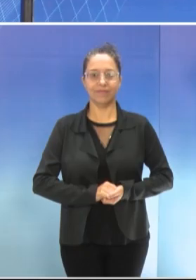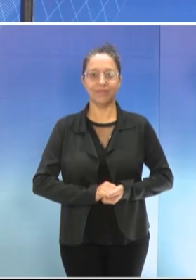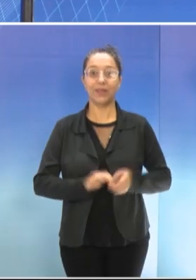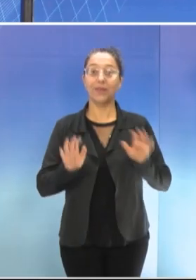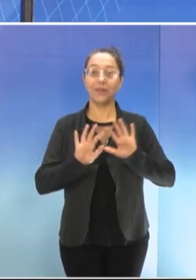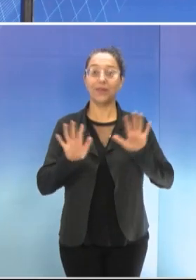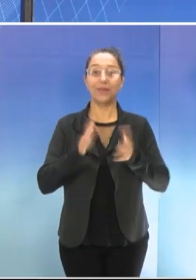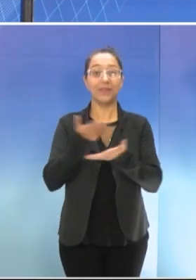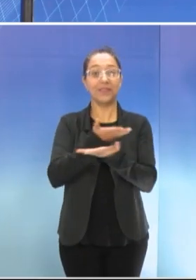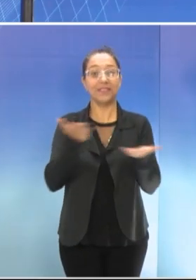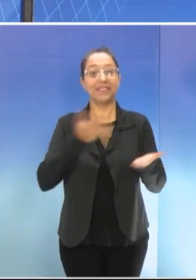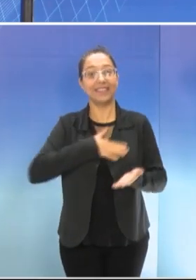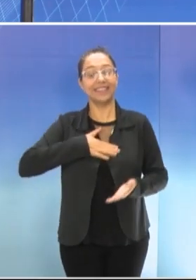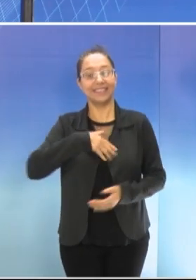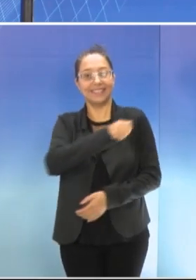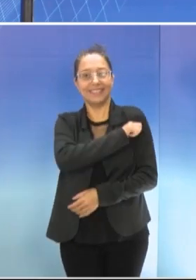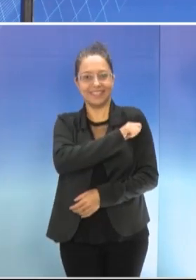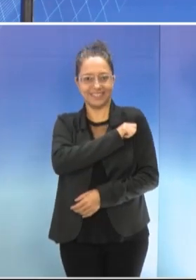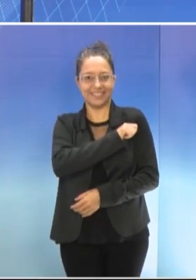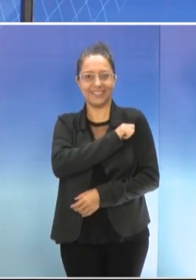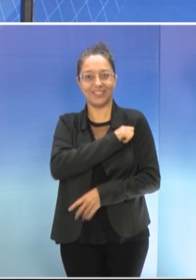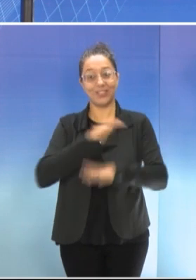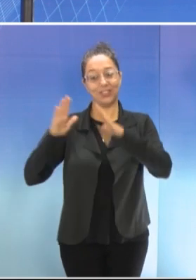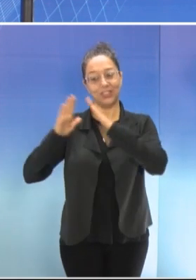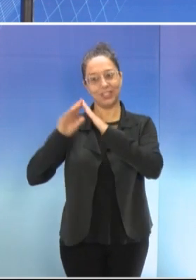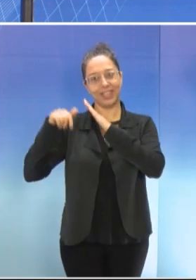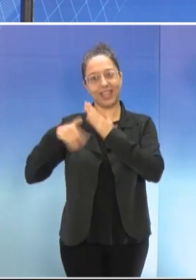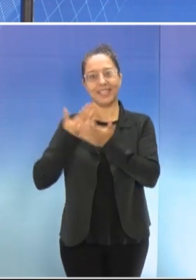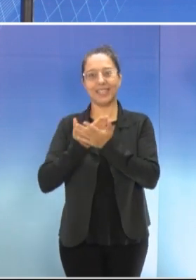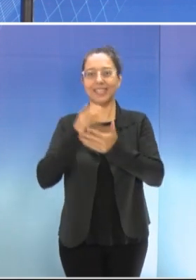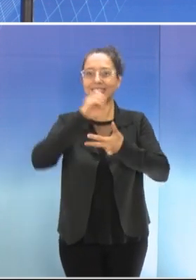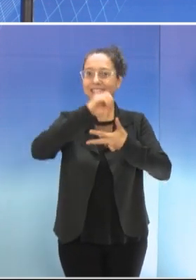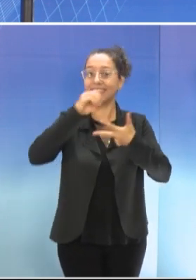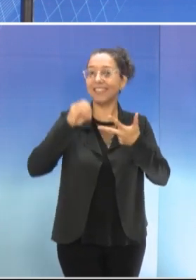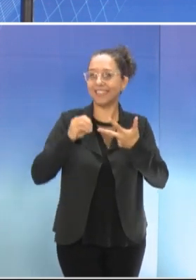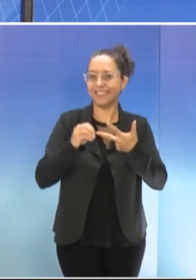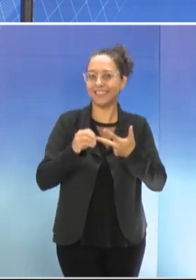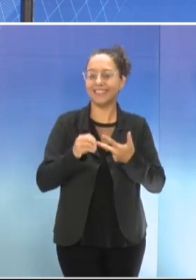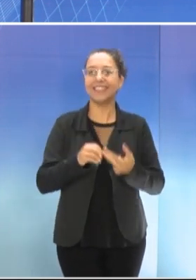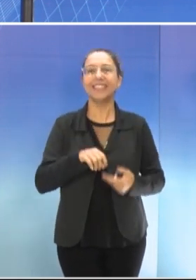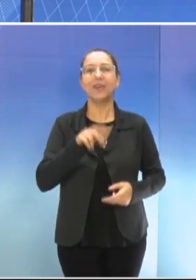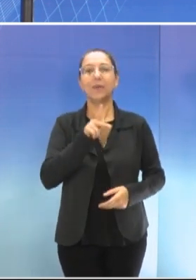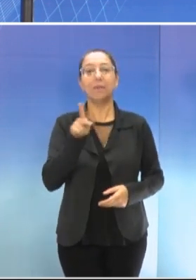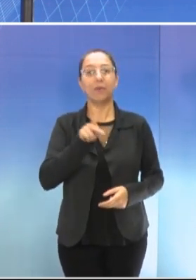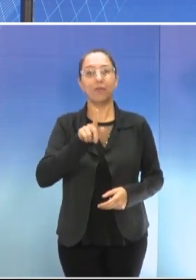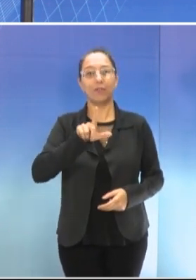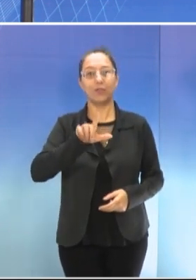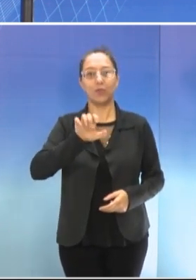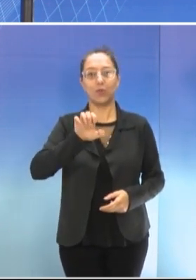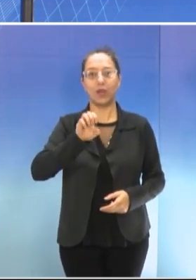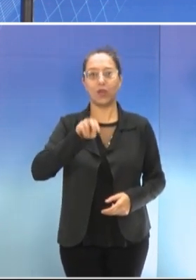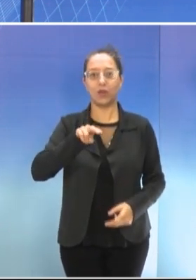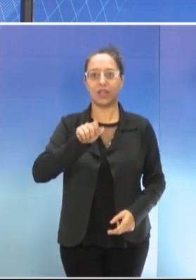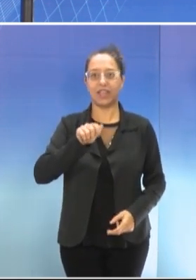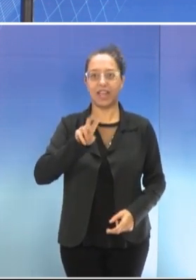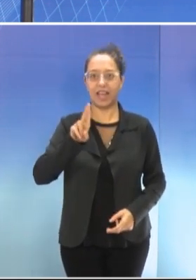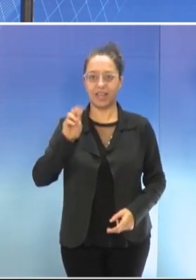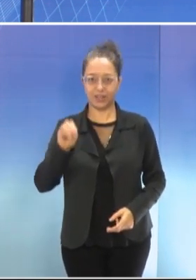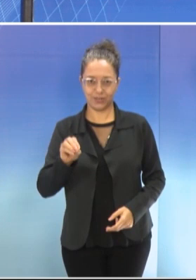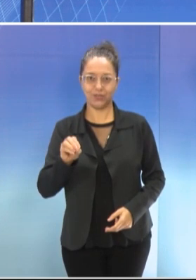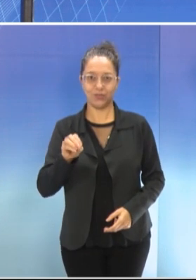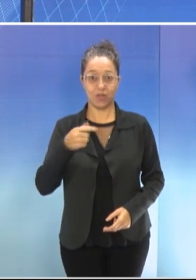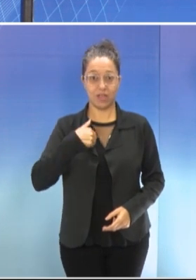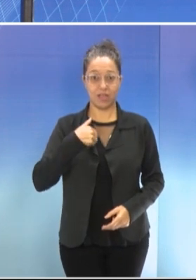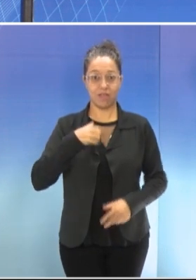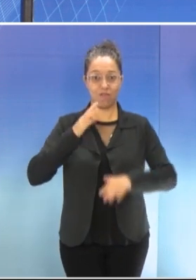E aí, meus queridos alunos do Tô de Casa no Enem, meu nome é Leonardo Henrique, eu sou filósofo e hoje